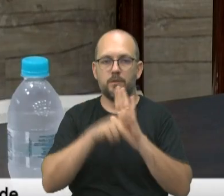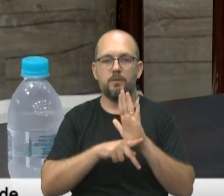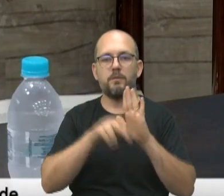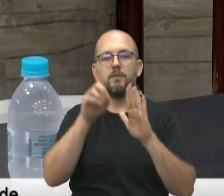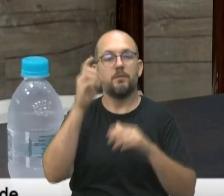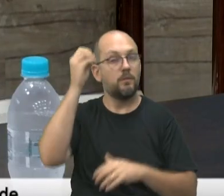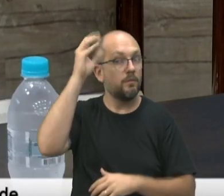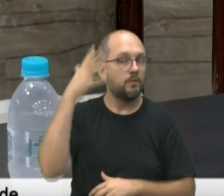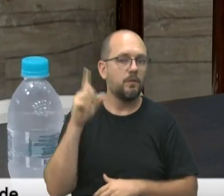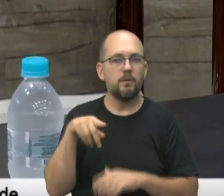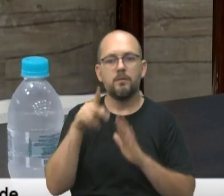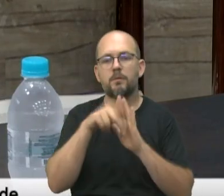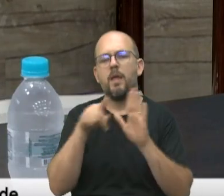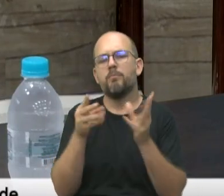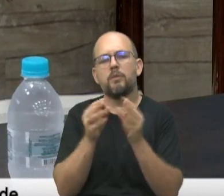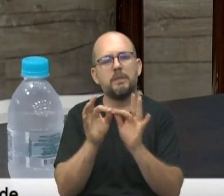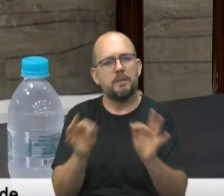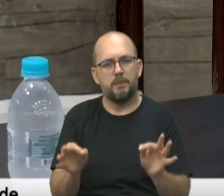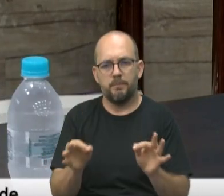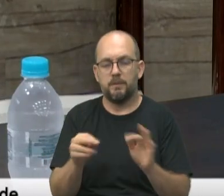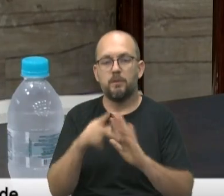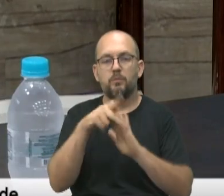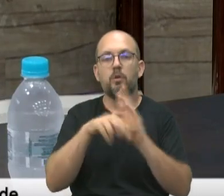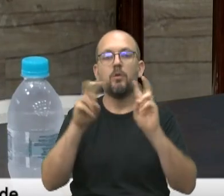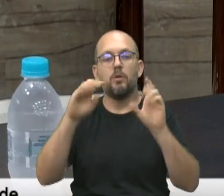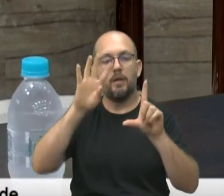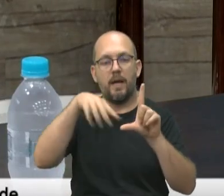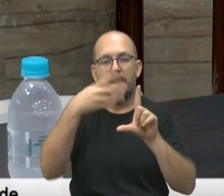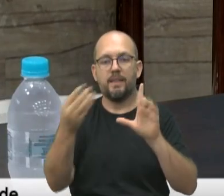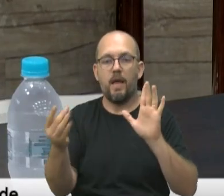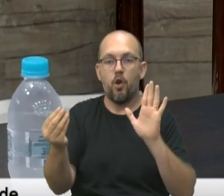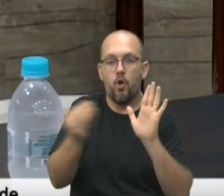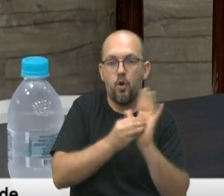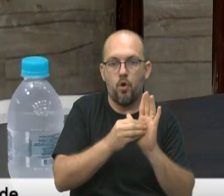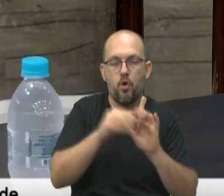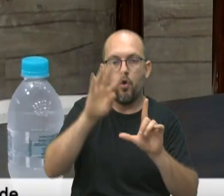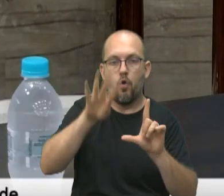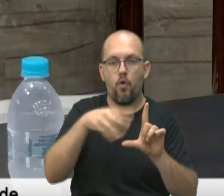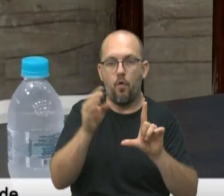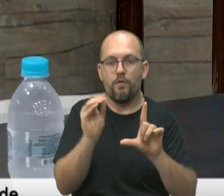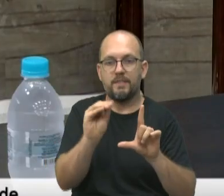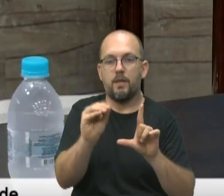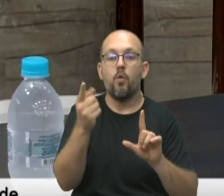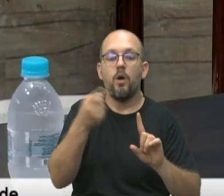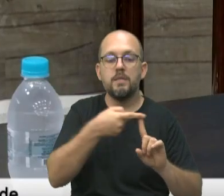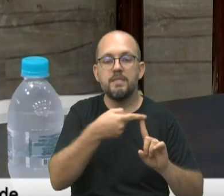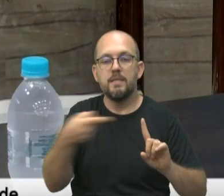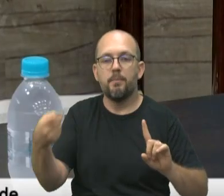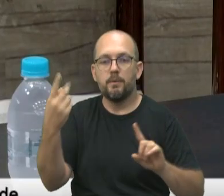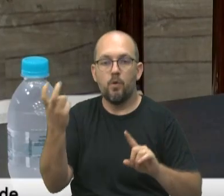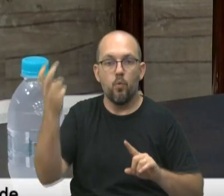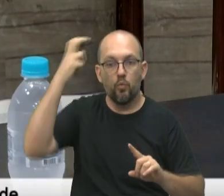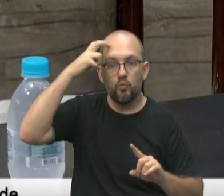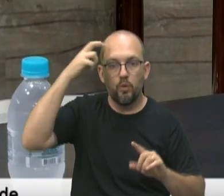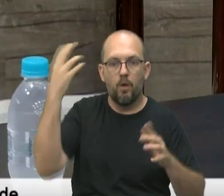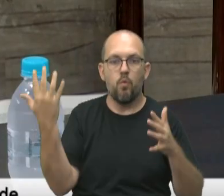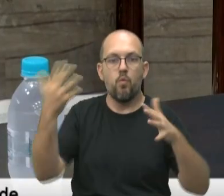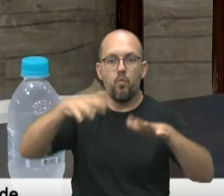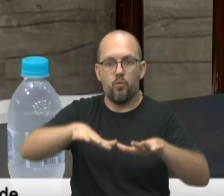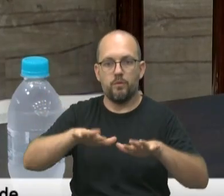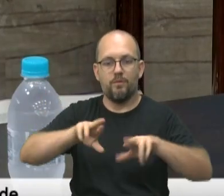muito simples, que é um projeto para se instituir no calendário oficial do município a Semana Cultural e de Inclusão da